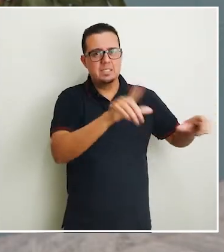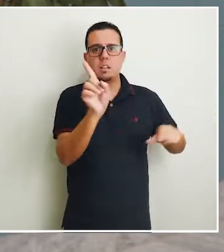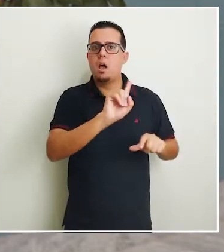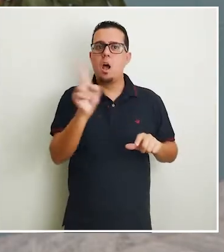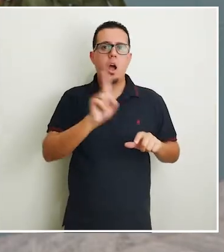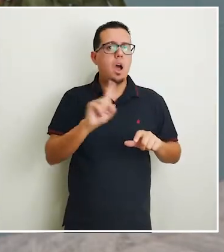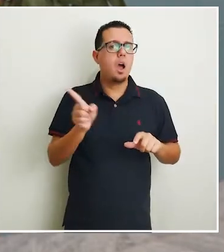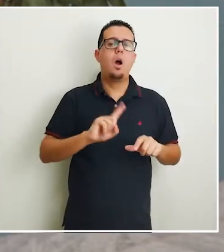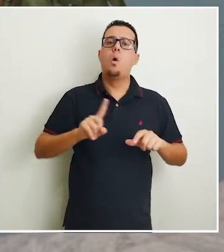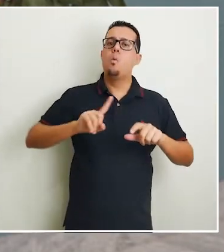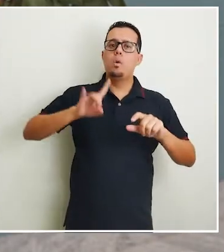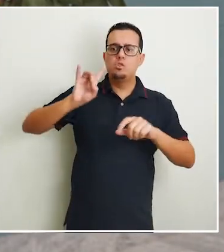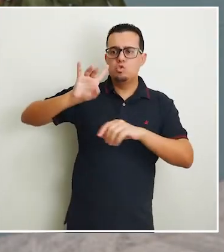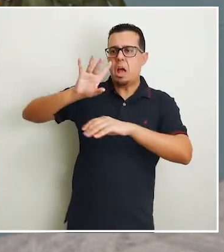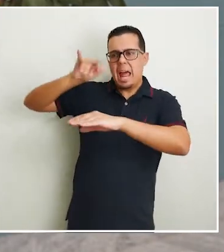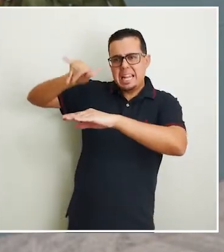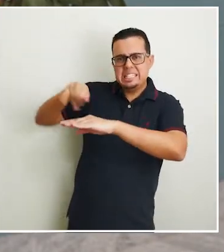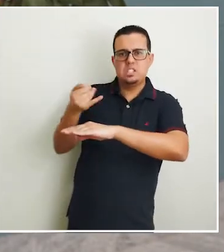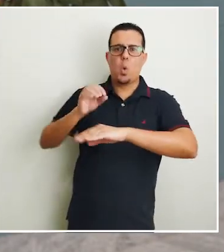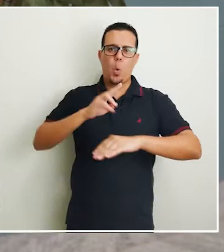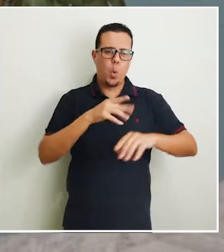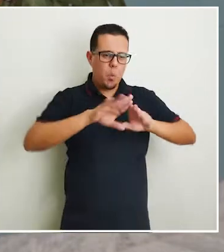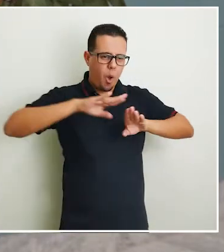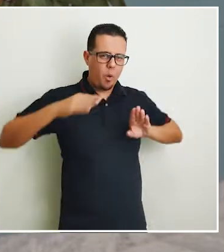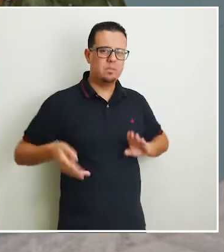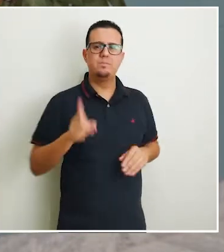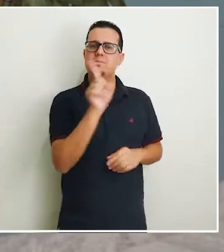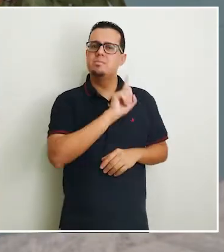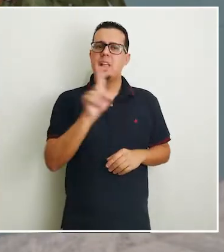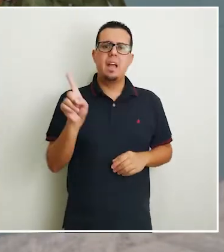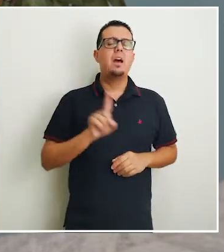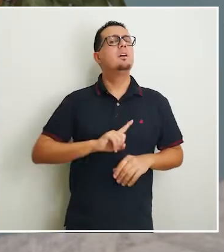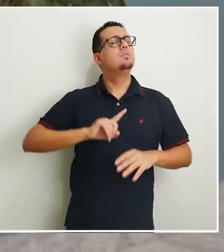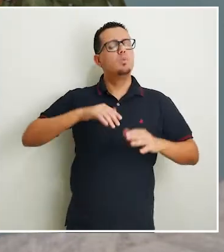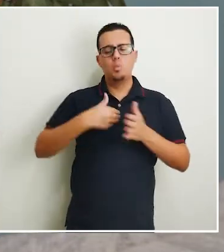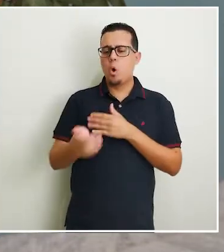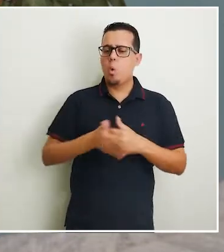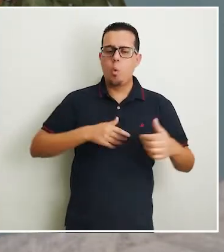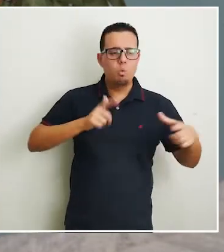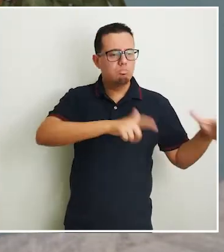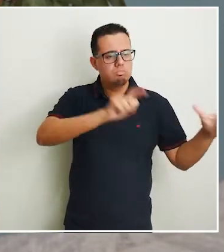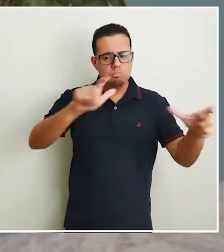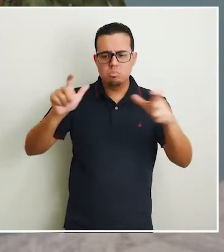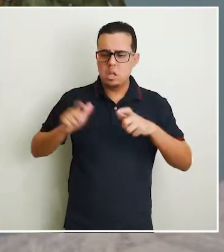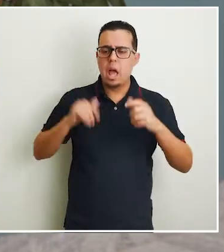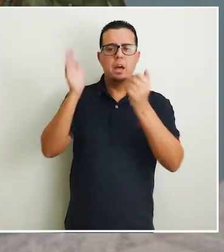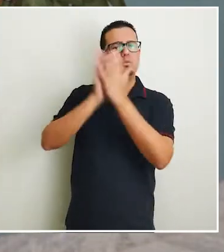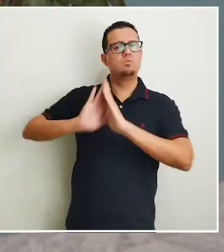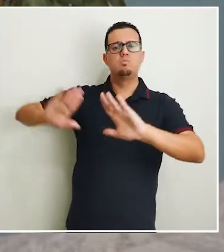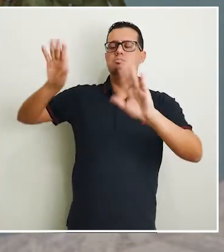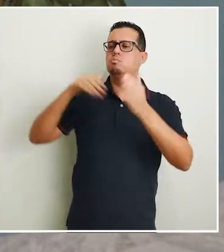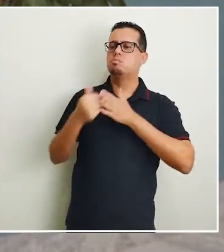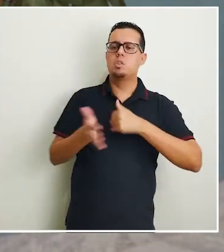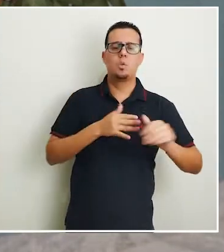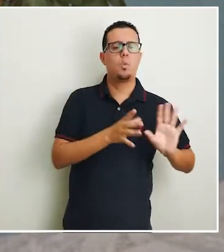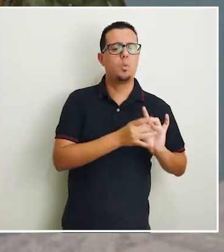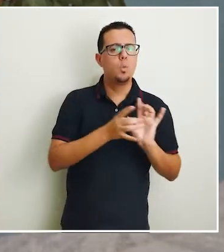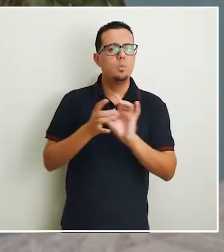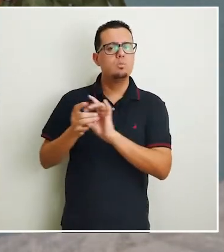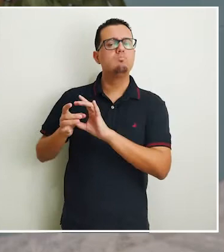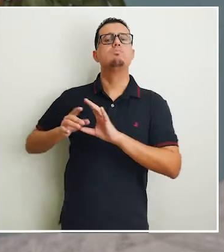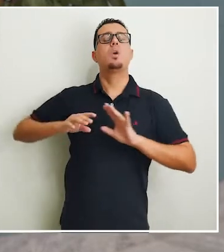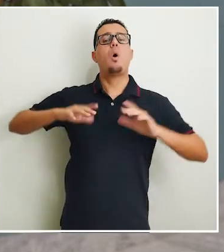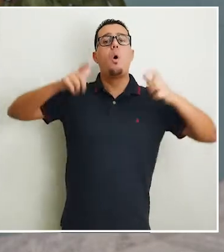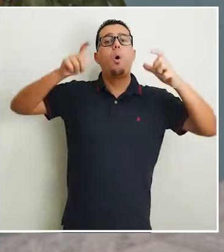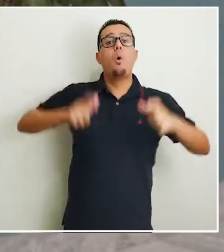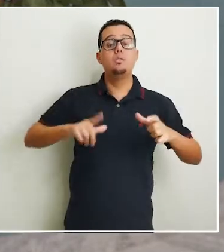detém nem em Jerusalém, nem aquele monte. A adoração se estende para todos os ambientes, todas as circunstâncias e lugares